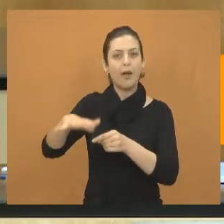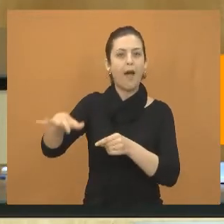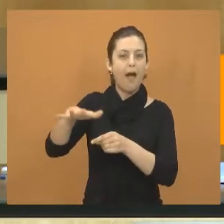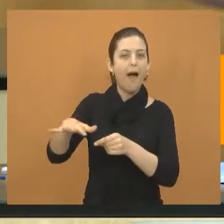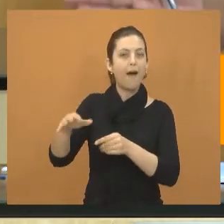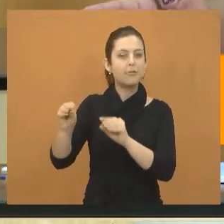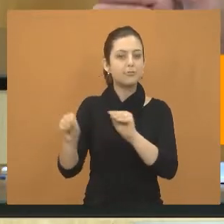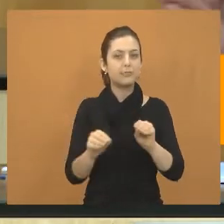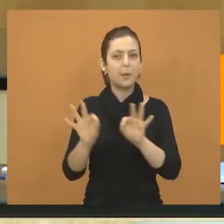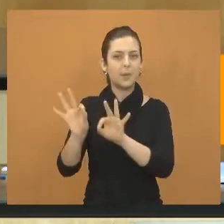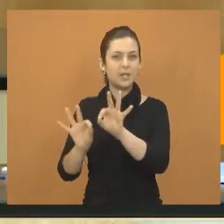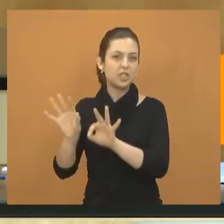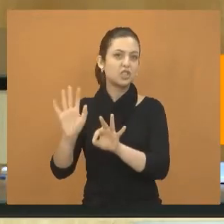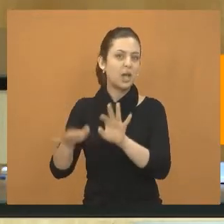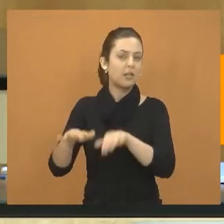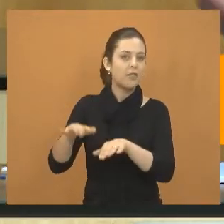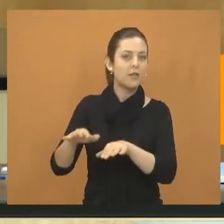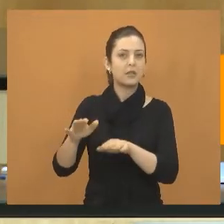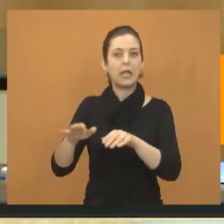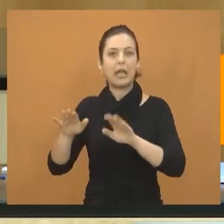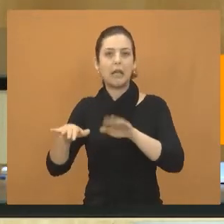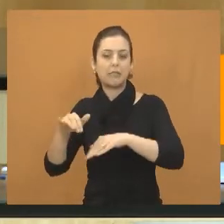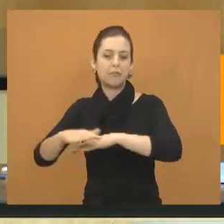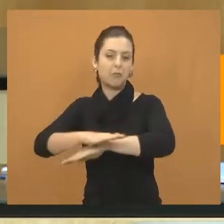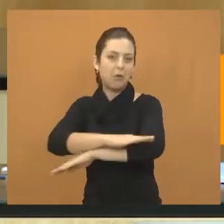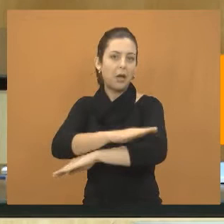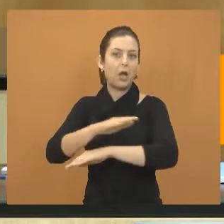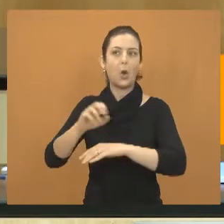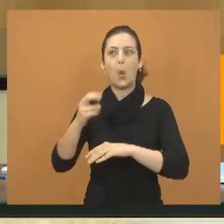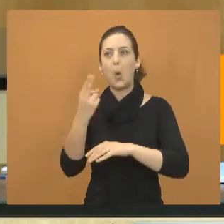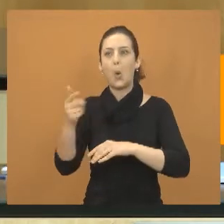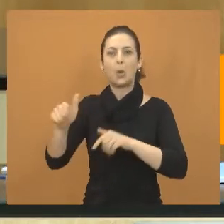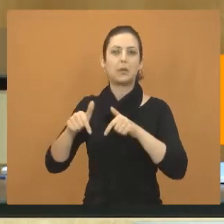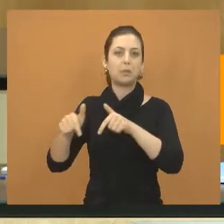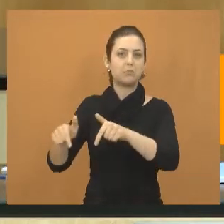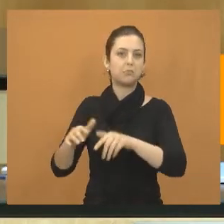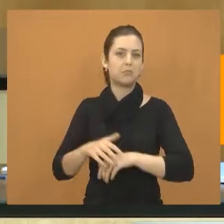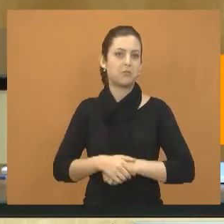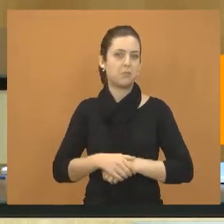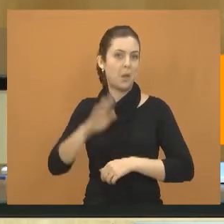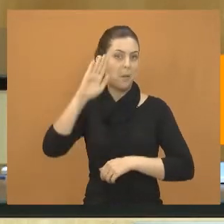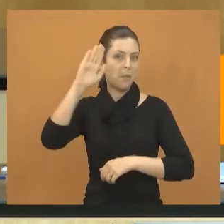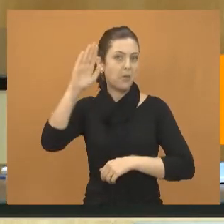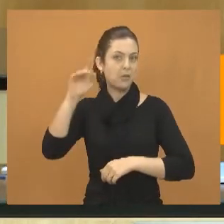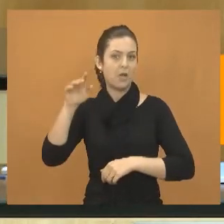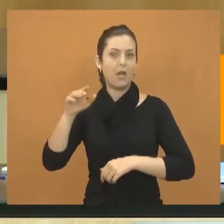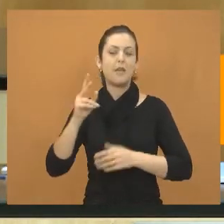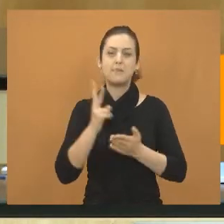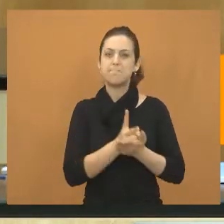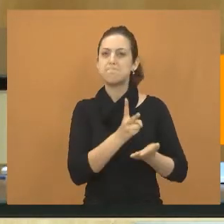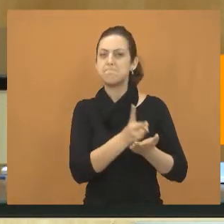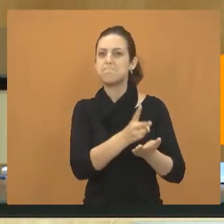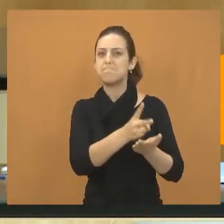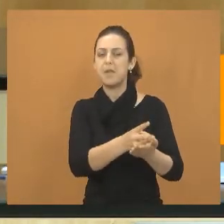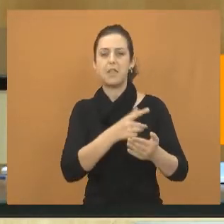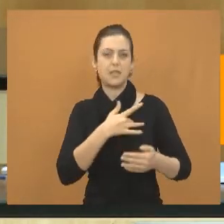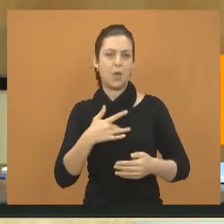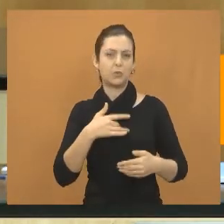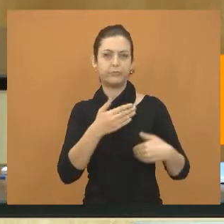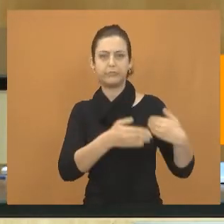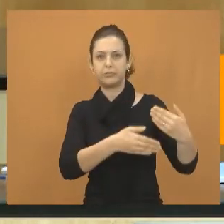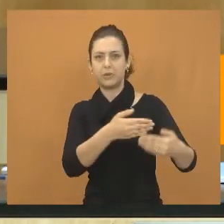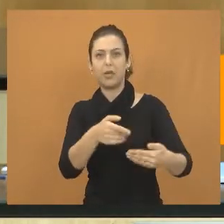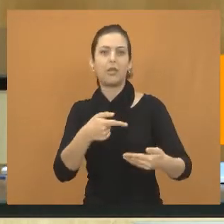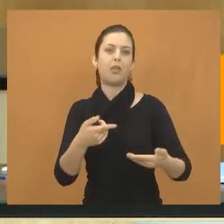ação que tinha planejado, talvez seria um asfalto no bairro, seria uma outra ação. Então, como a prioridade vem sendo a saúde,